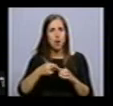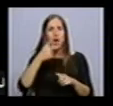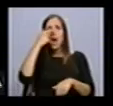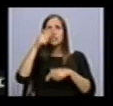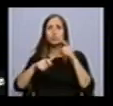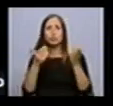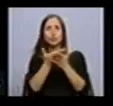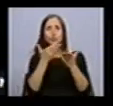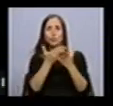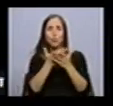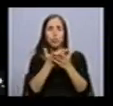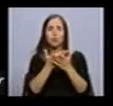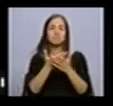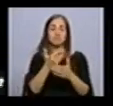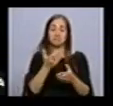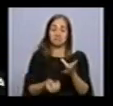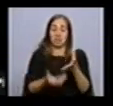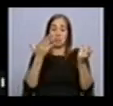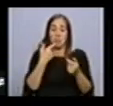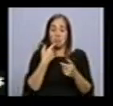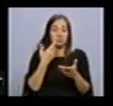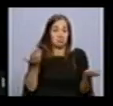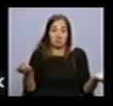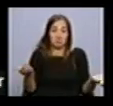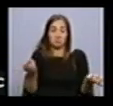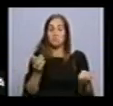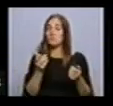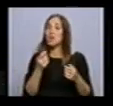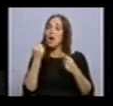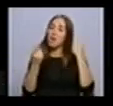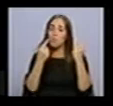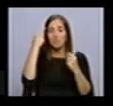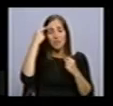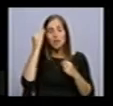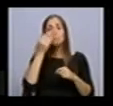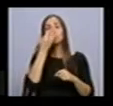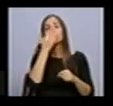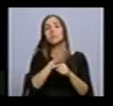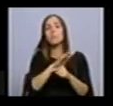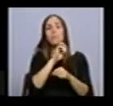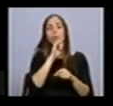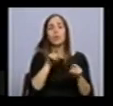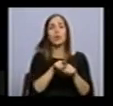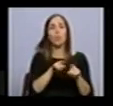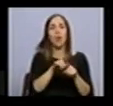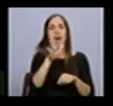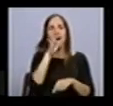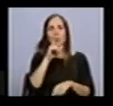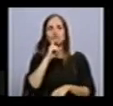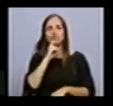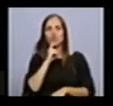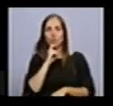foi criado, embora tenham algumas pistas. Provavelmente terá a mesma fonte que, por exemplo, a água e o gelo chegou à Terra, ou seja, com o choque